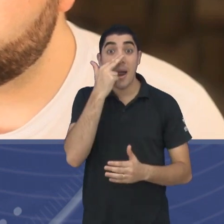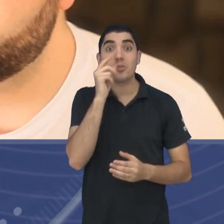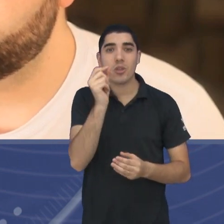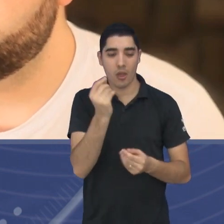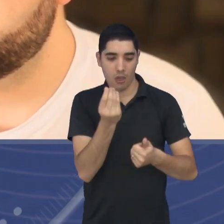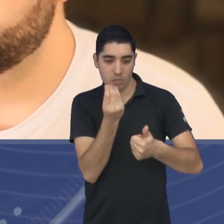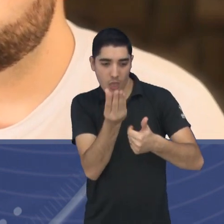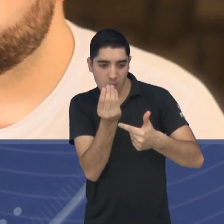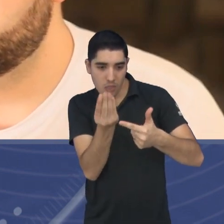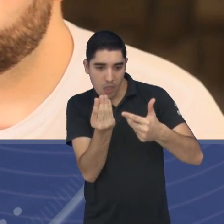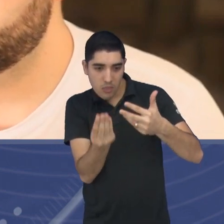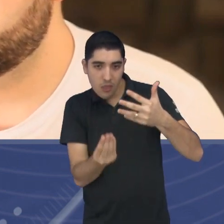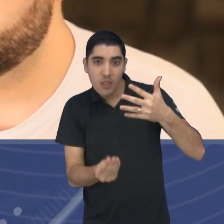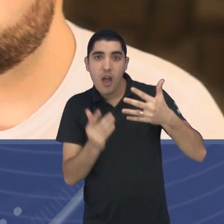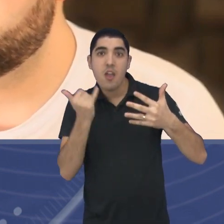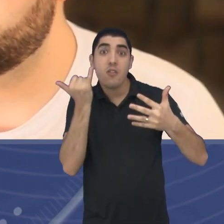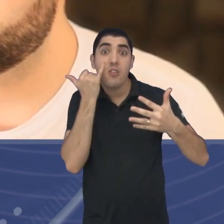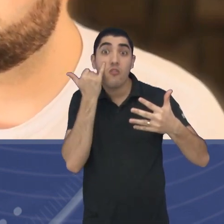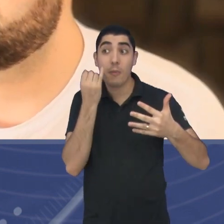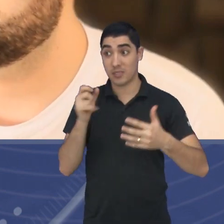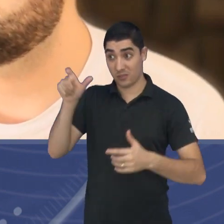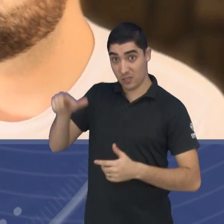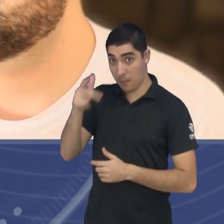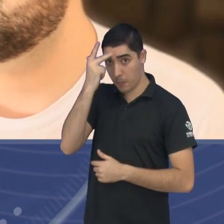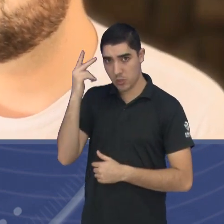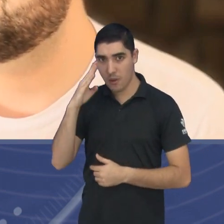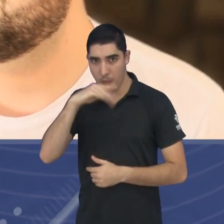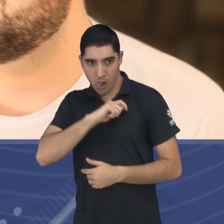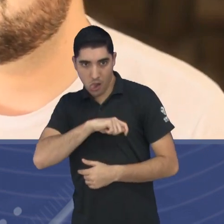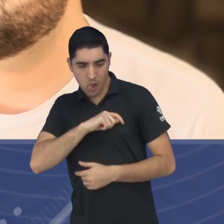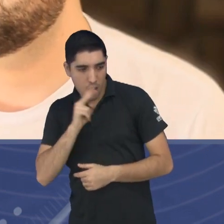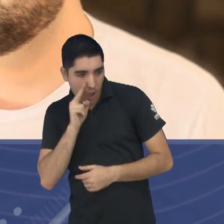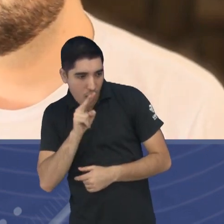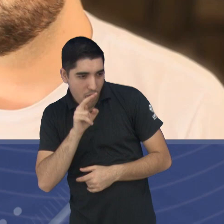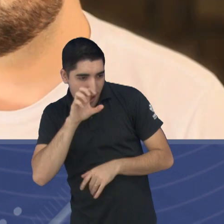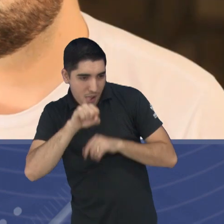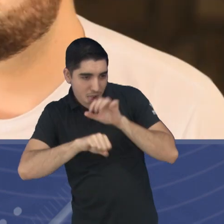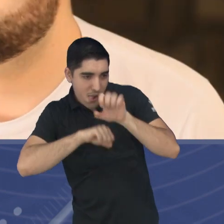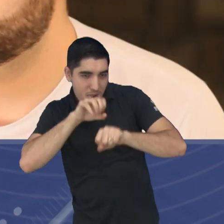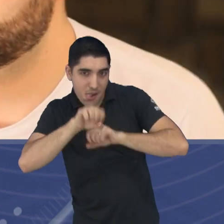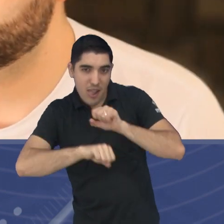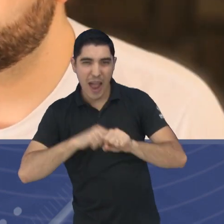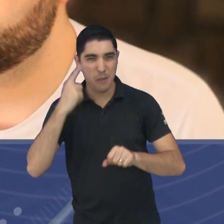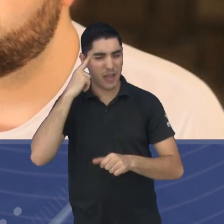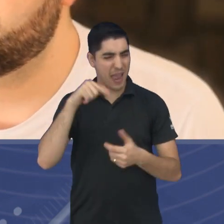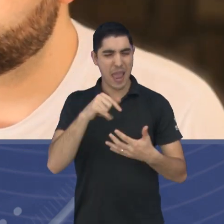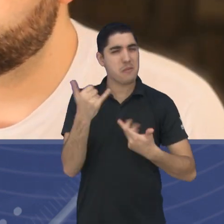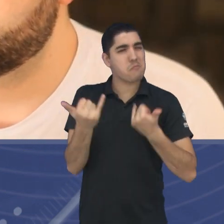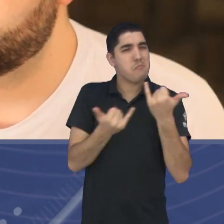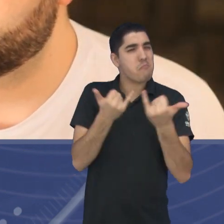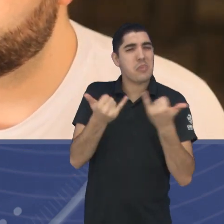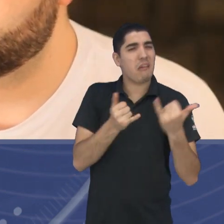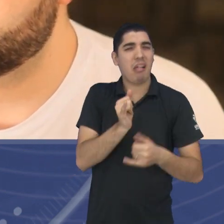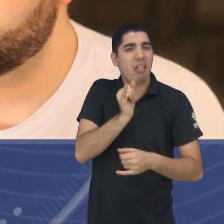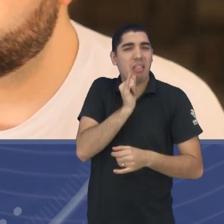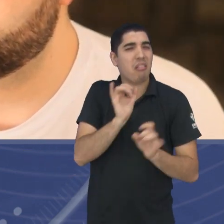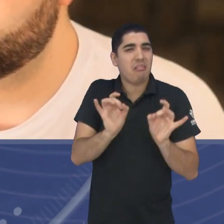mão beijada para criminosos, né? Pode parecer ali uma brincadeira, inofensivo, e tem um